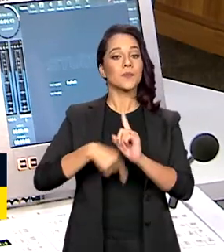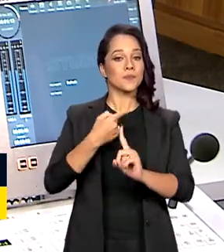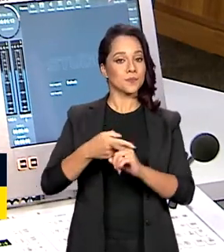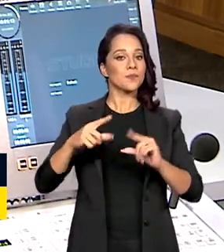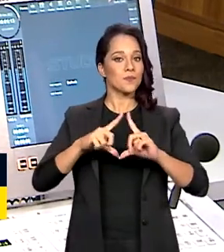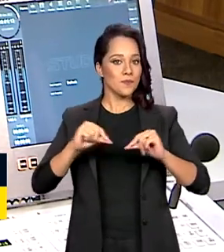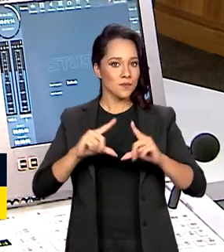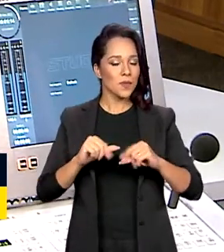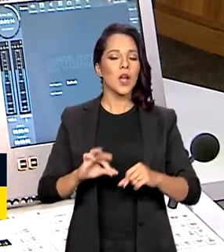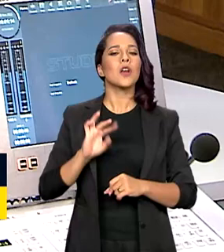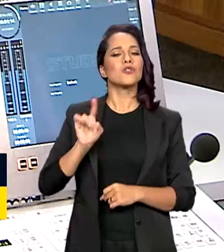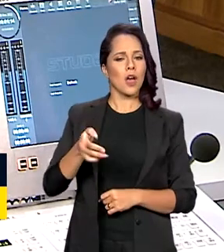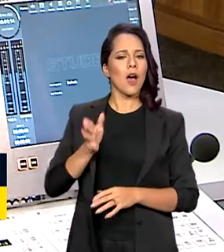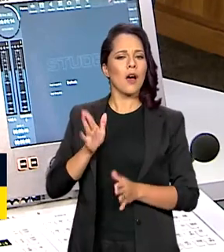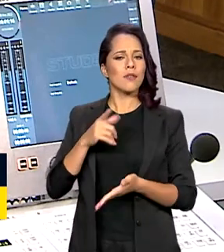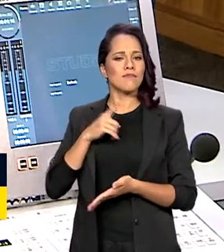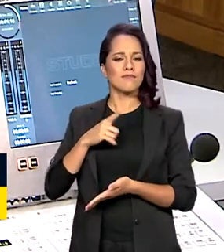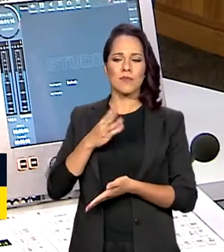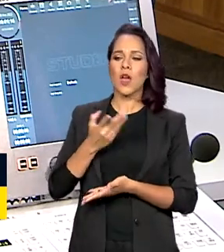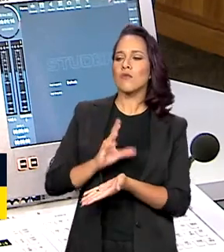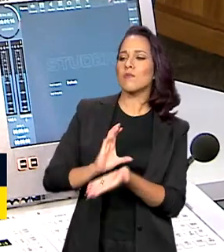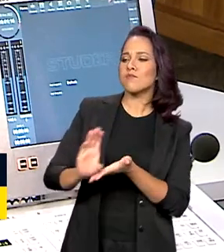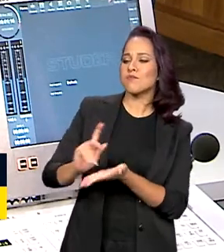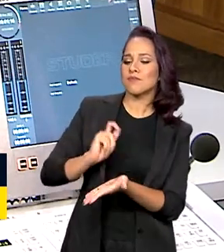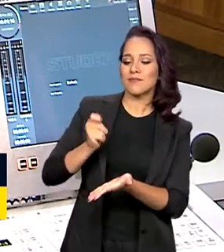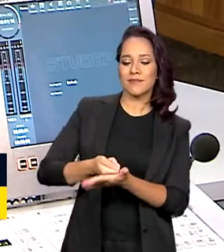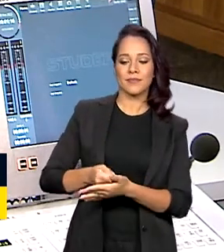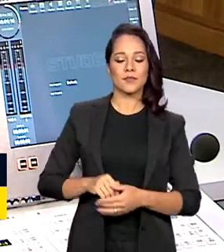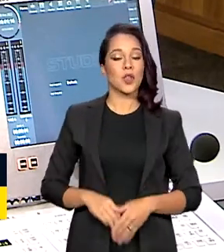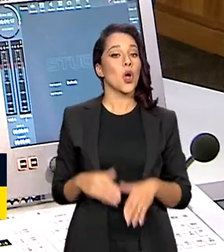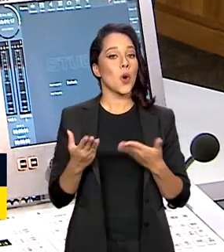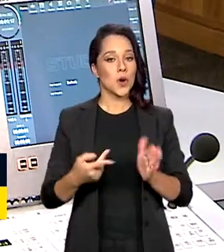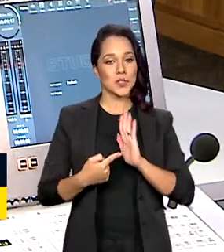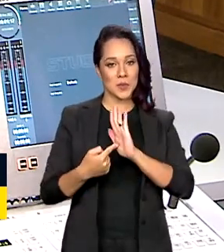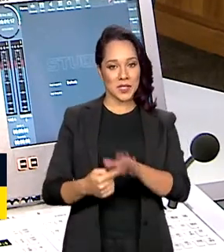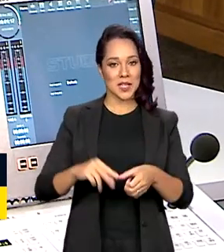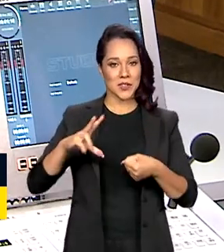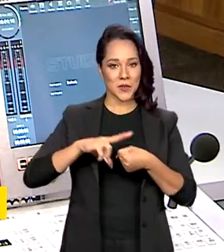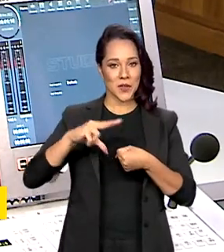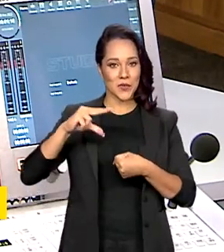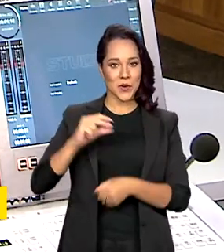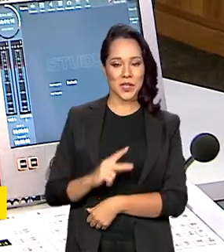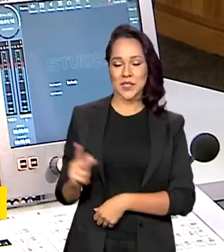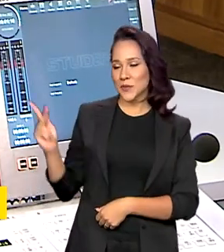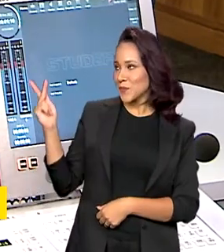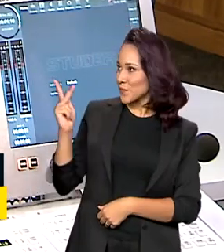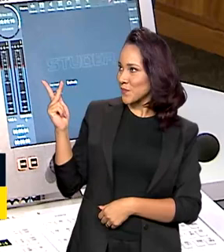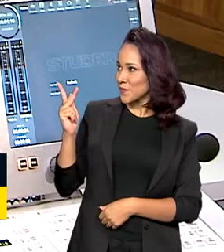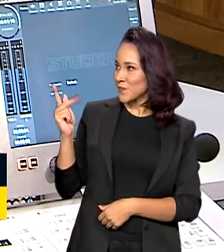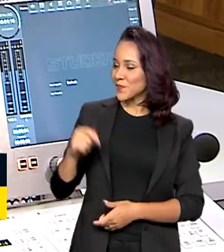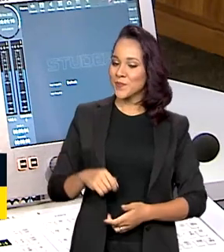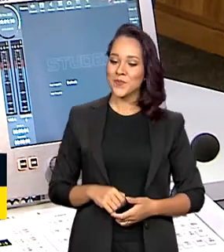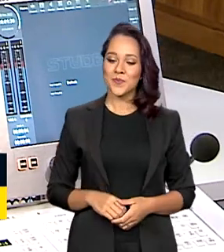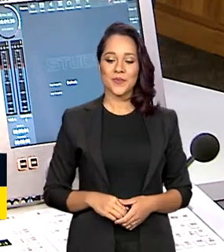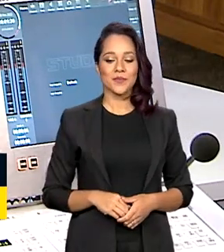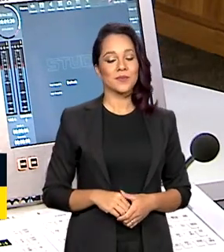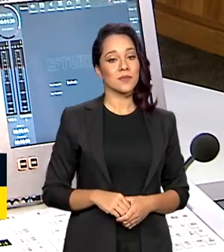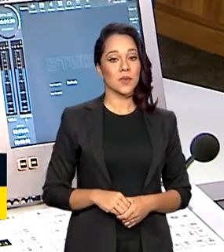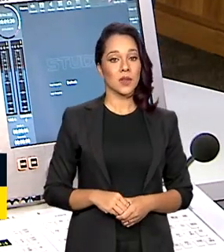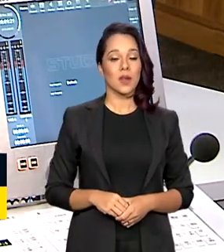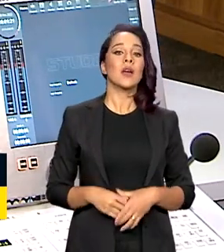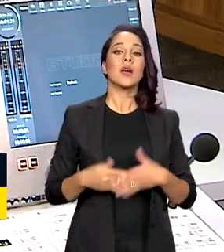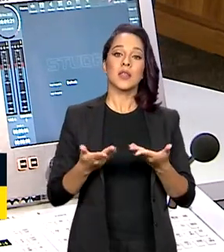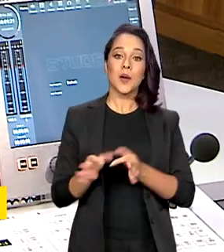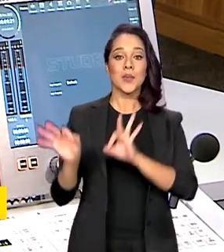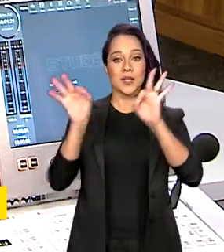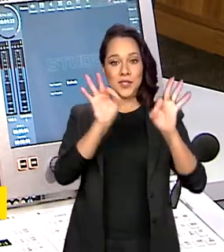Distrito Federal foram contemplados com os pagamentos. Hoje, na apresentação da Voz do Brasil, eu, Gabriela Mendes e Mariana Jungmann.